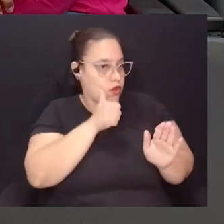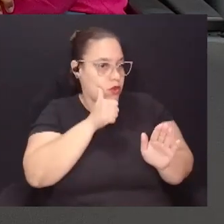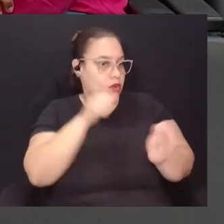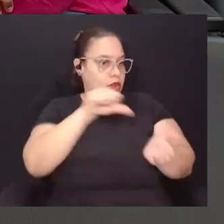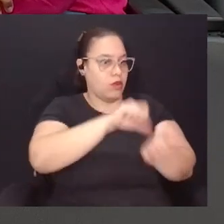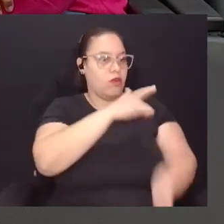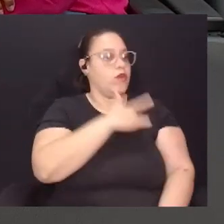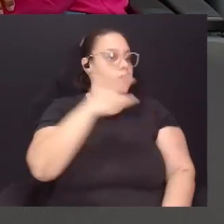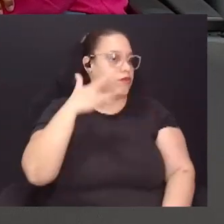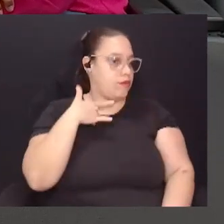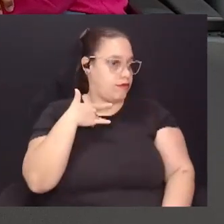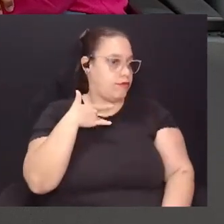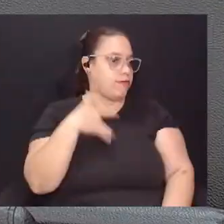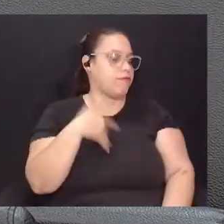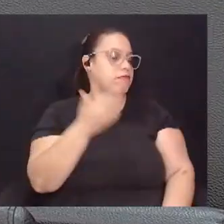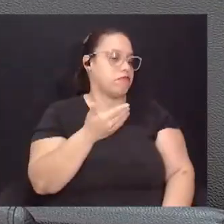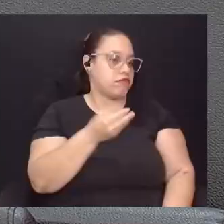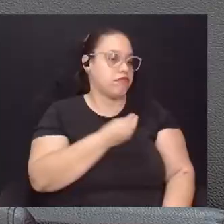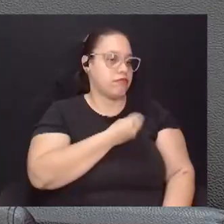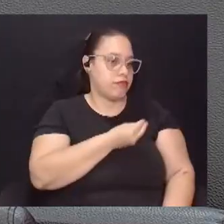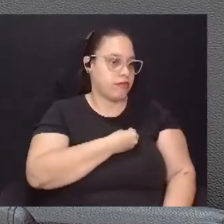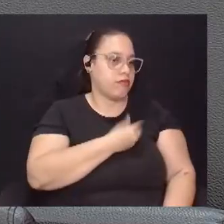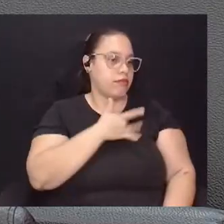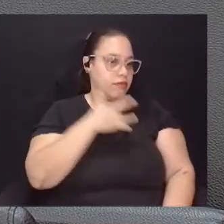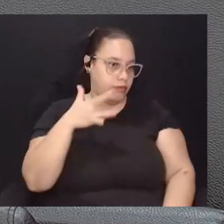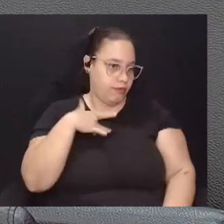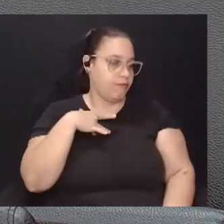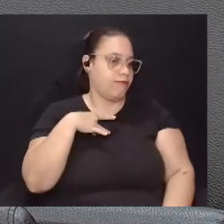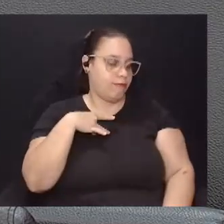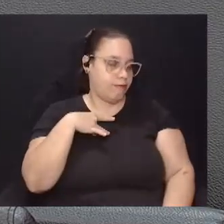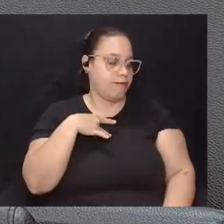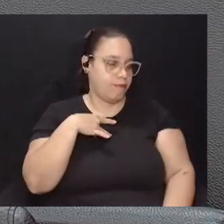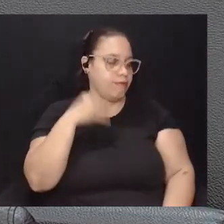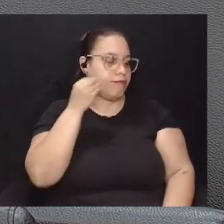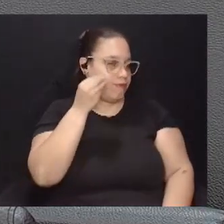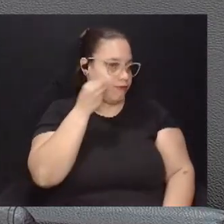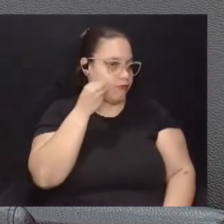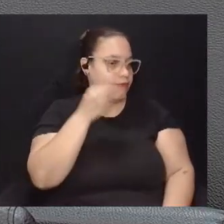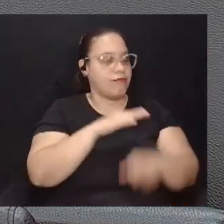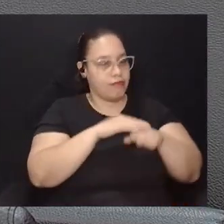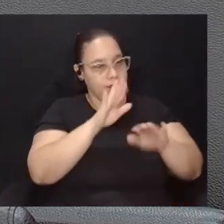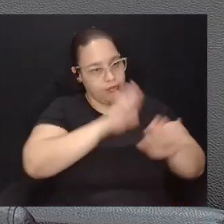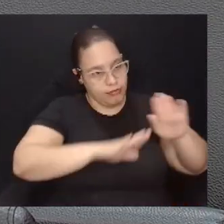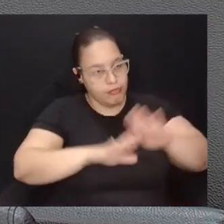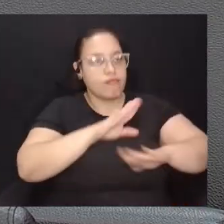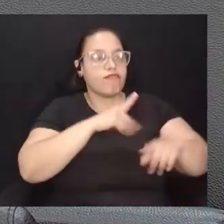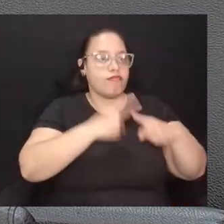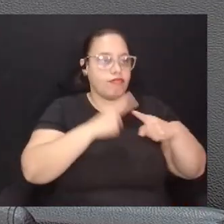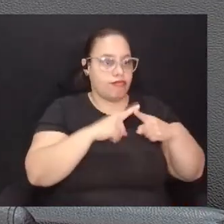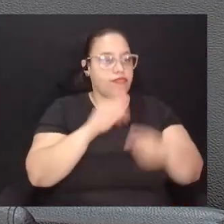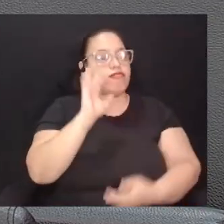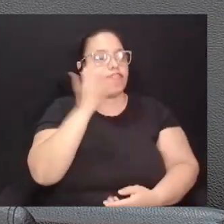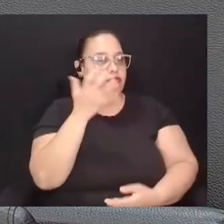mulheres nos postos de saúde. Então, o que passa pela saúde, a gente está tratando com muito carinho e cuidado,